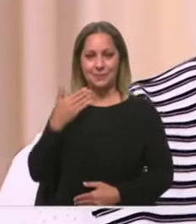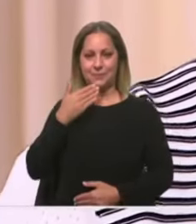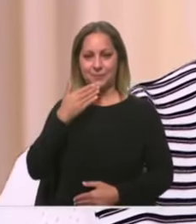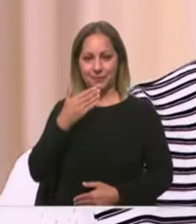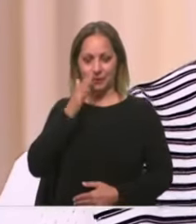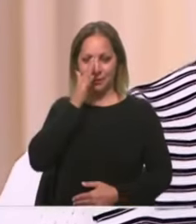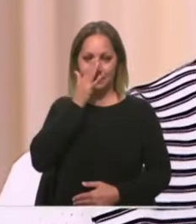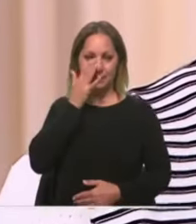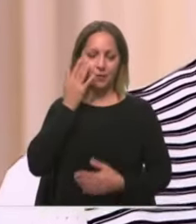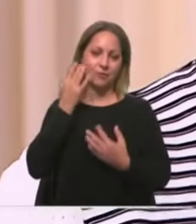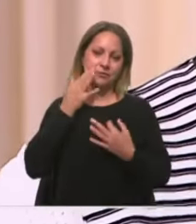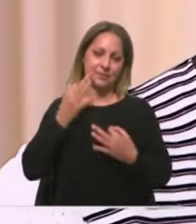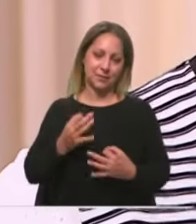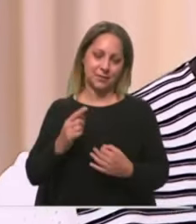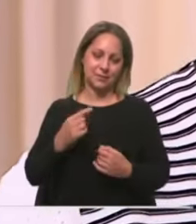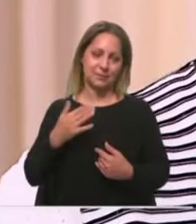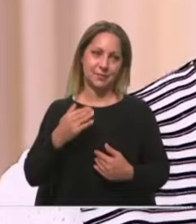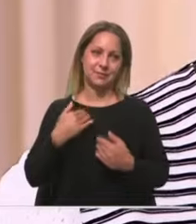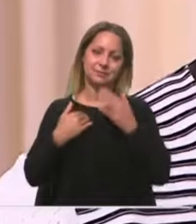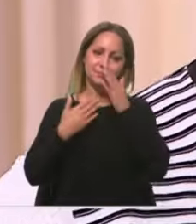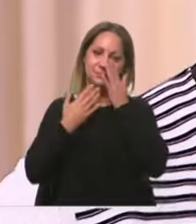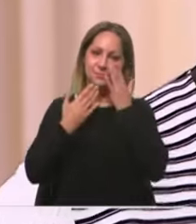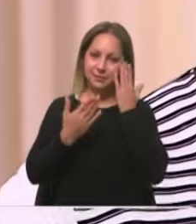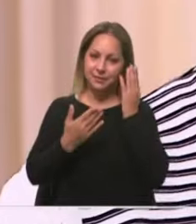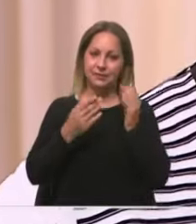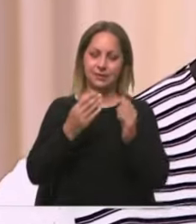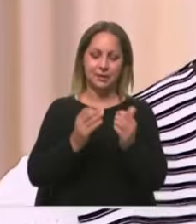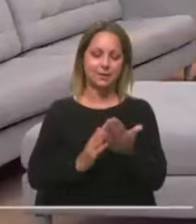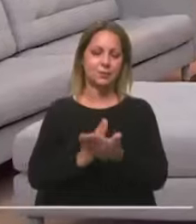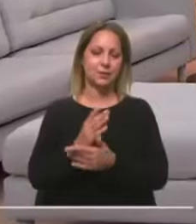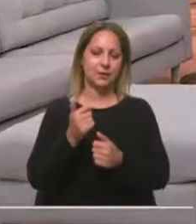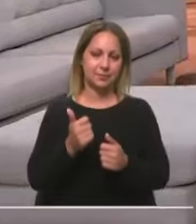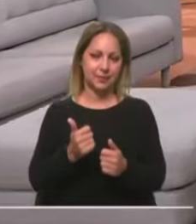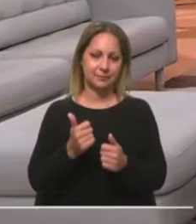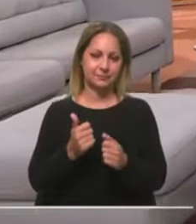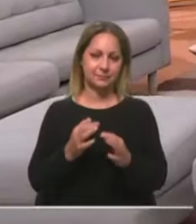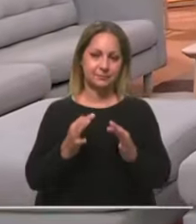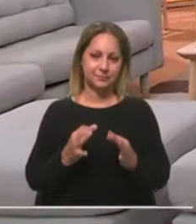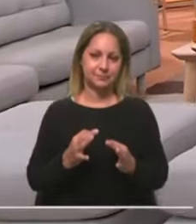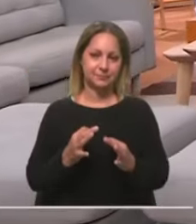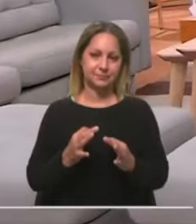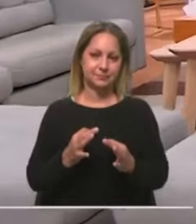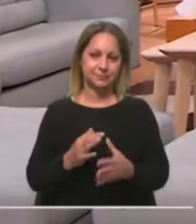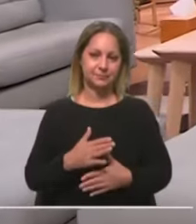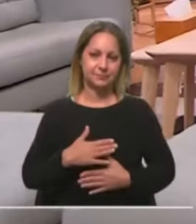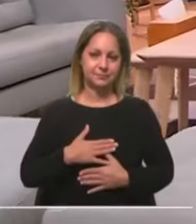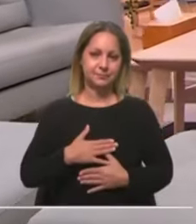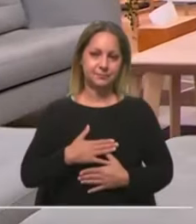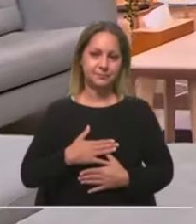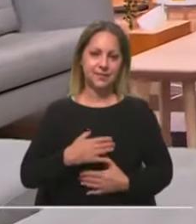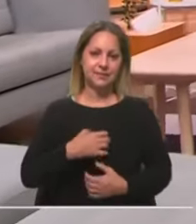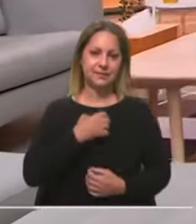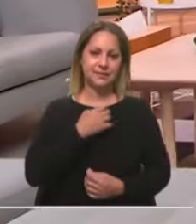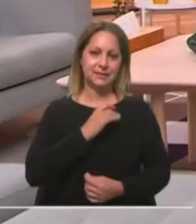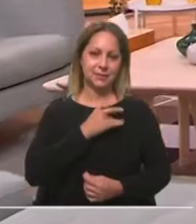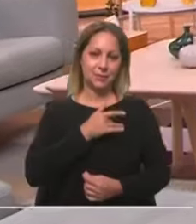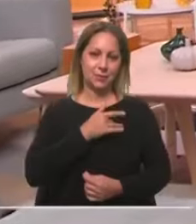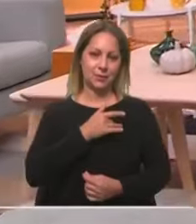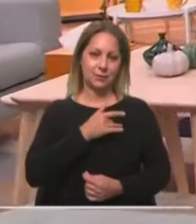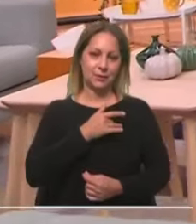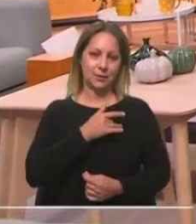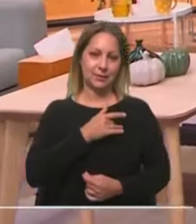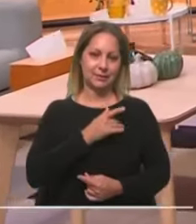eu já tinha pedido, não oficialmente, mas já tinha pedido que ia correr tudo bem, só que ela não se sentia com autoestima e